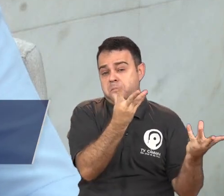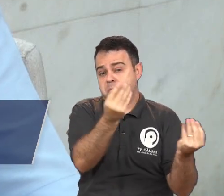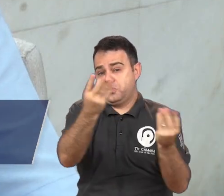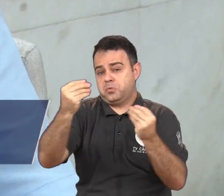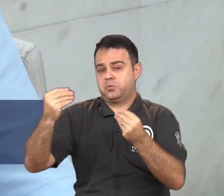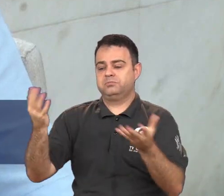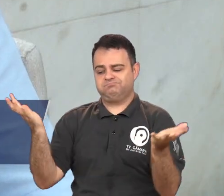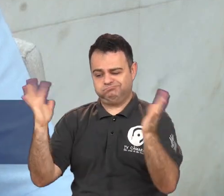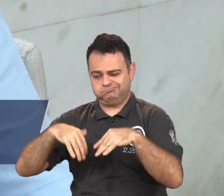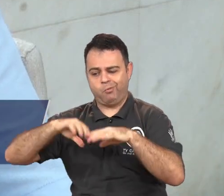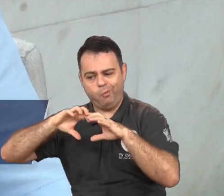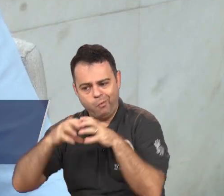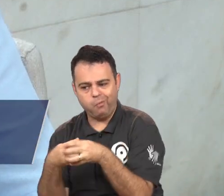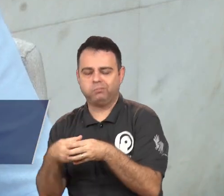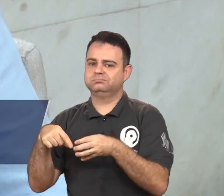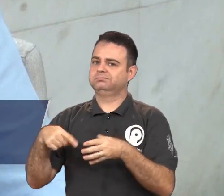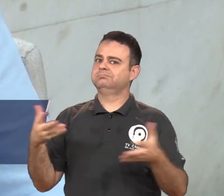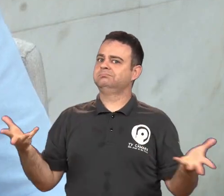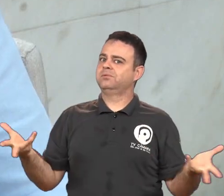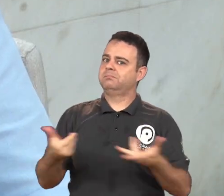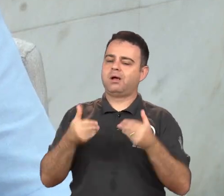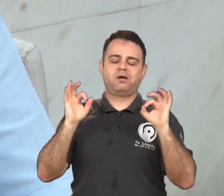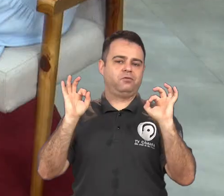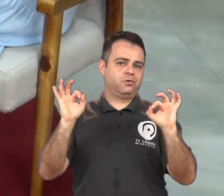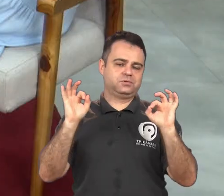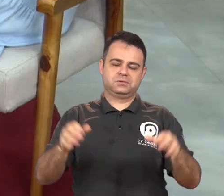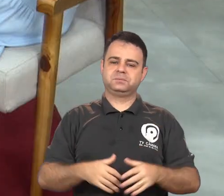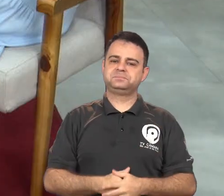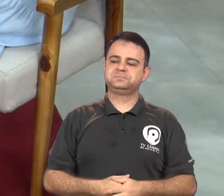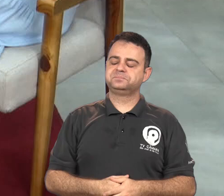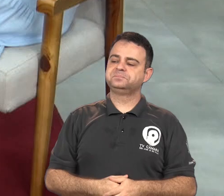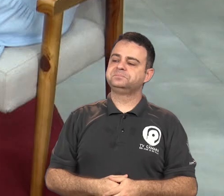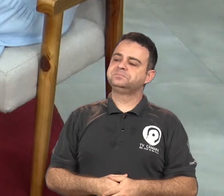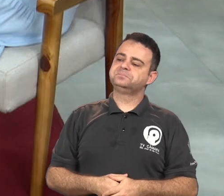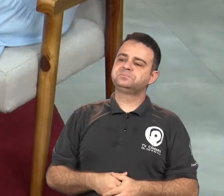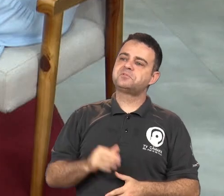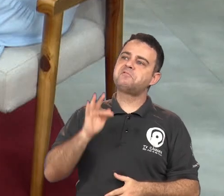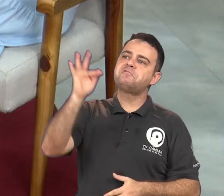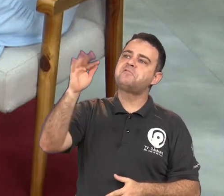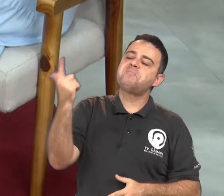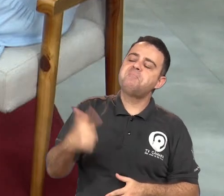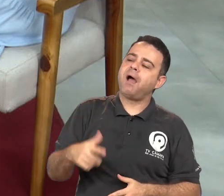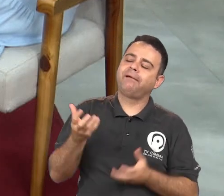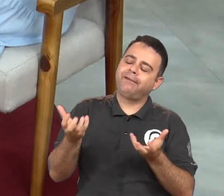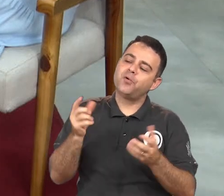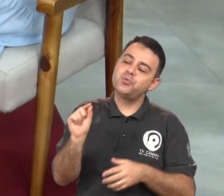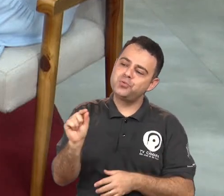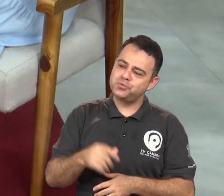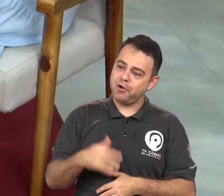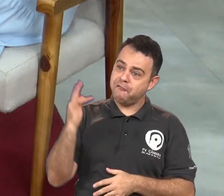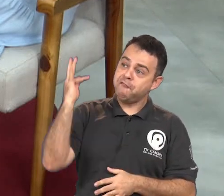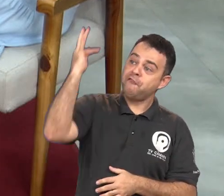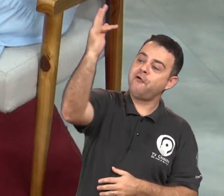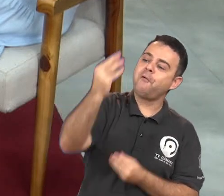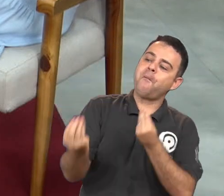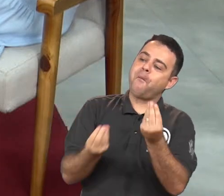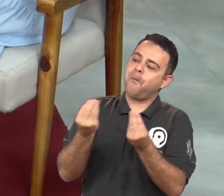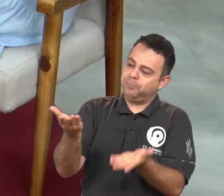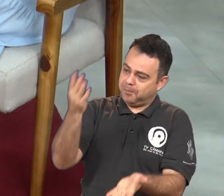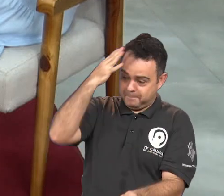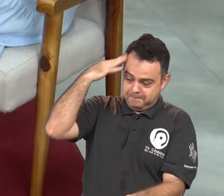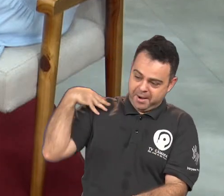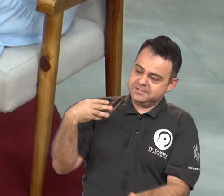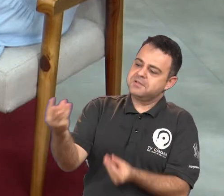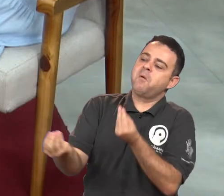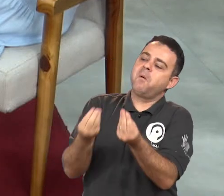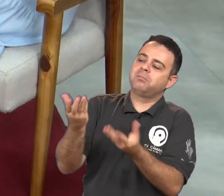grupos sociais. É maravilhoso. É maravilhoso. E o que mais você quer, Márcia, fazendo tudo isso? Que futuro é esse de Márcia Caldas? Então,